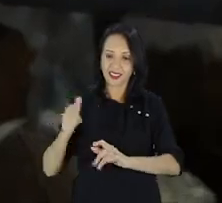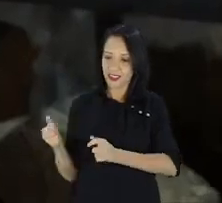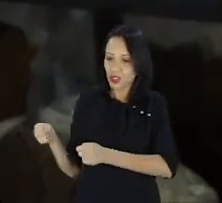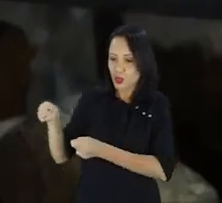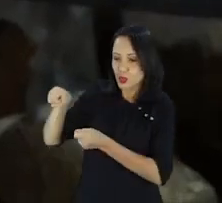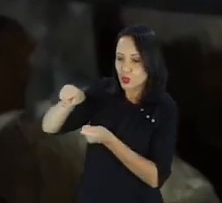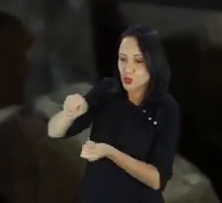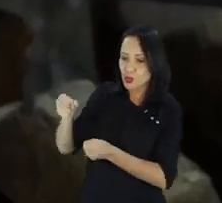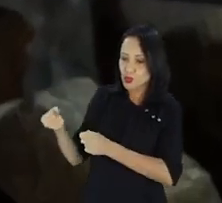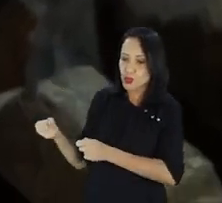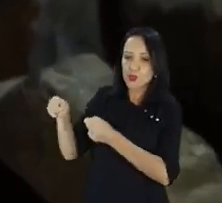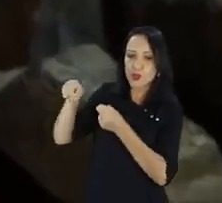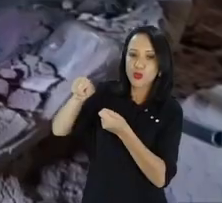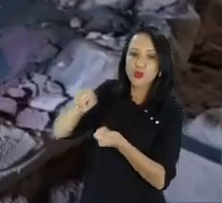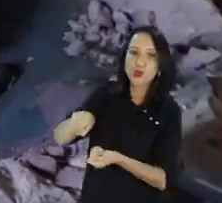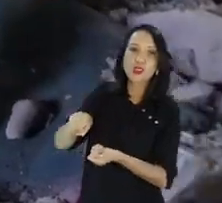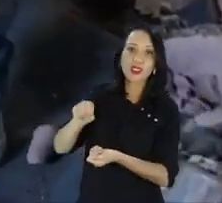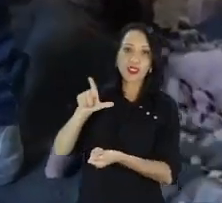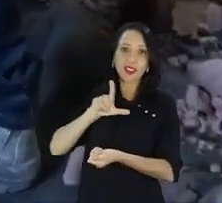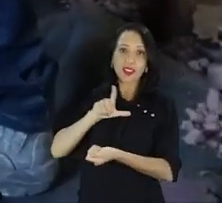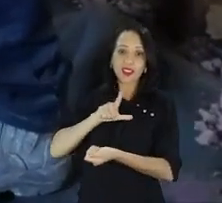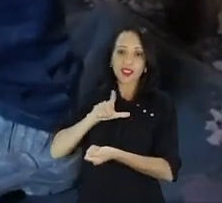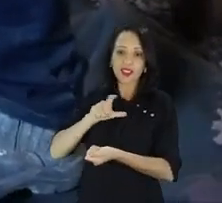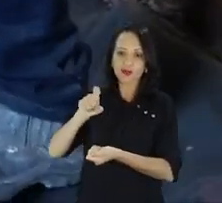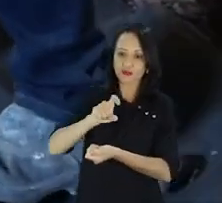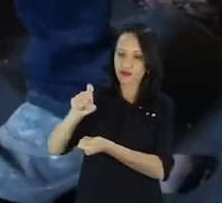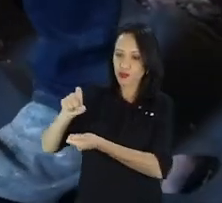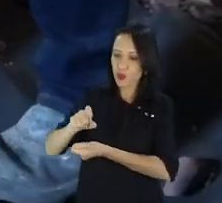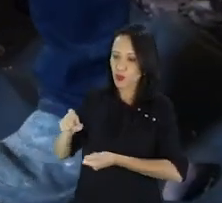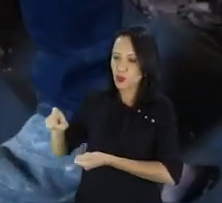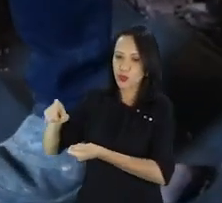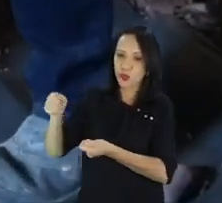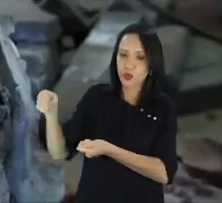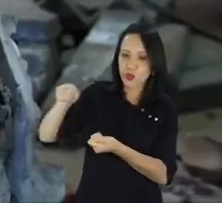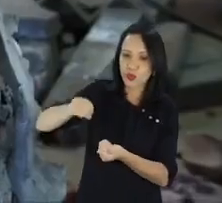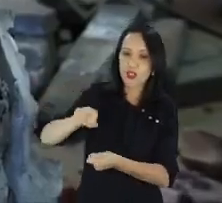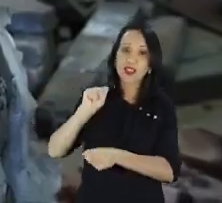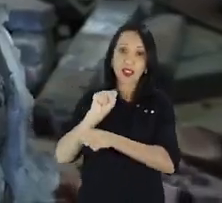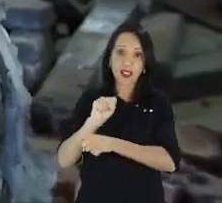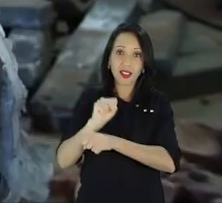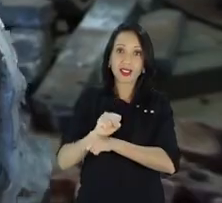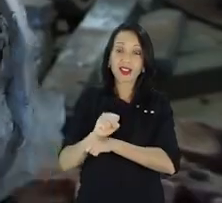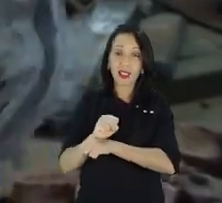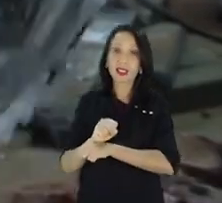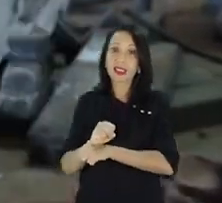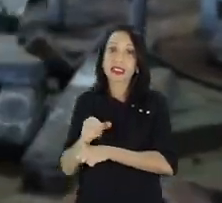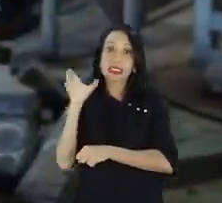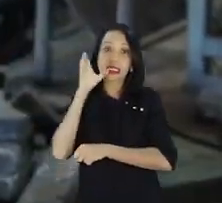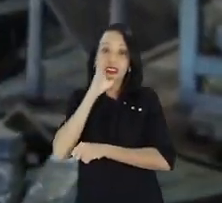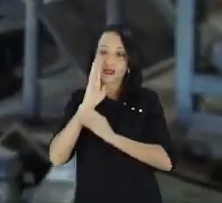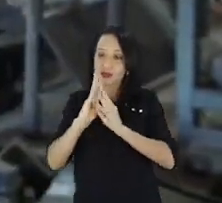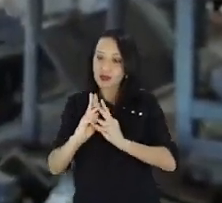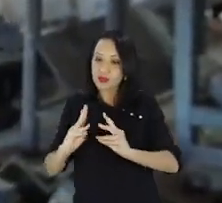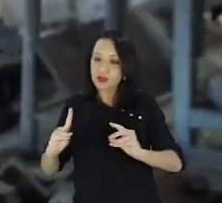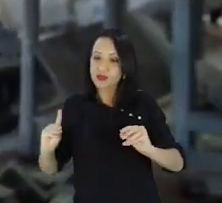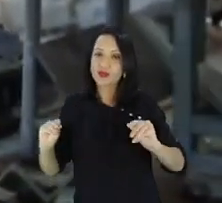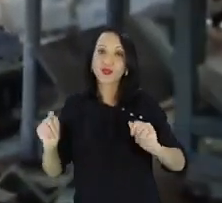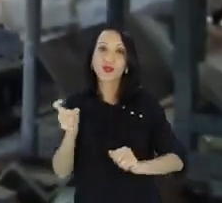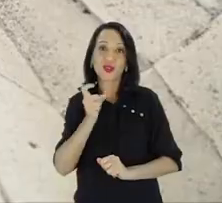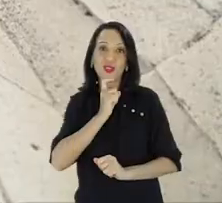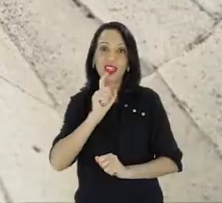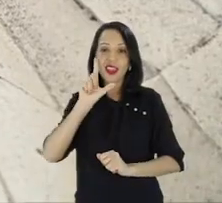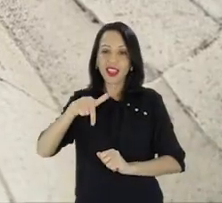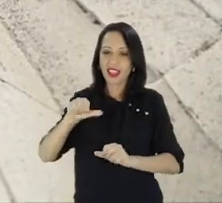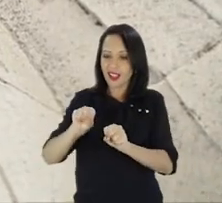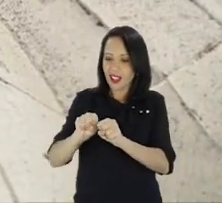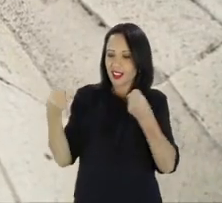nos canais de função e assim que é feita a função da obra depois tem que se esperar para esfriar é a peça e depois